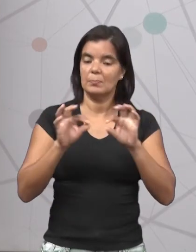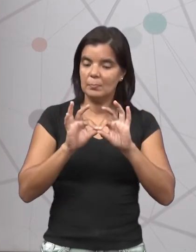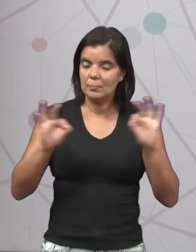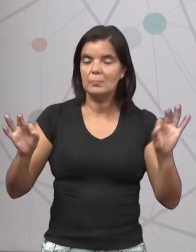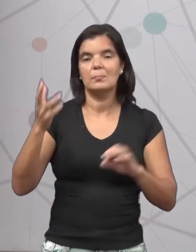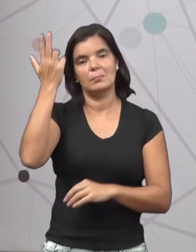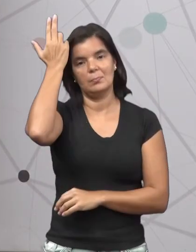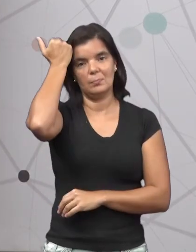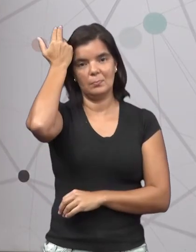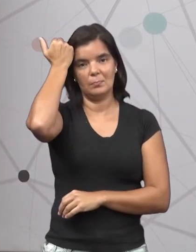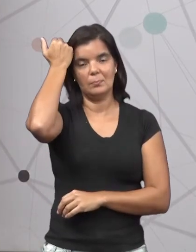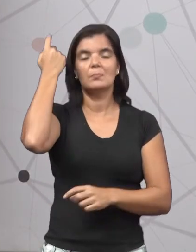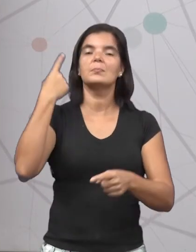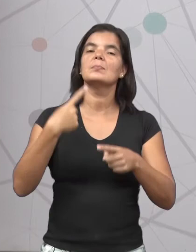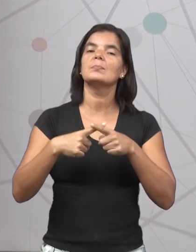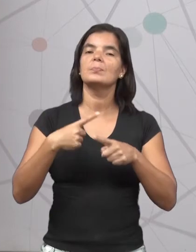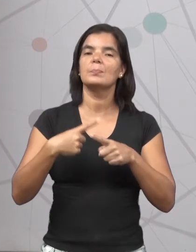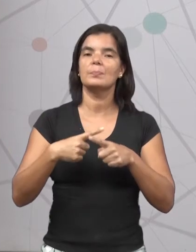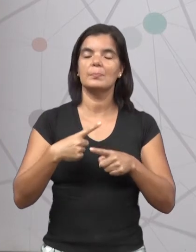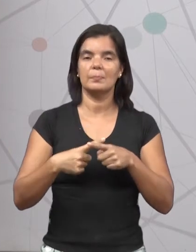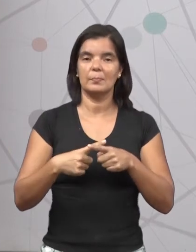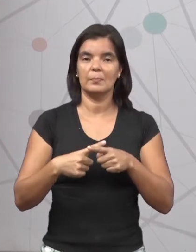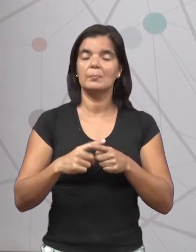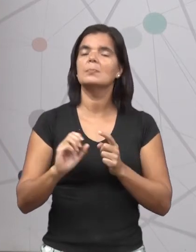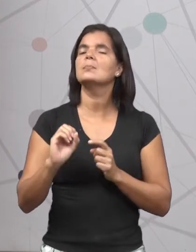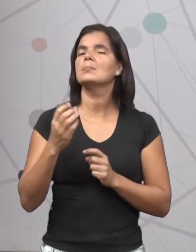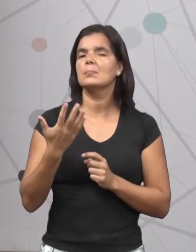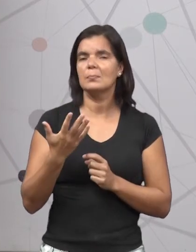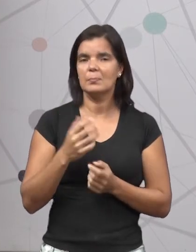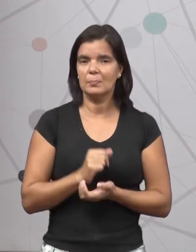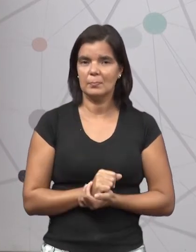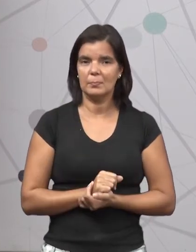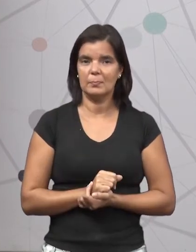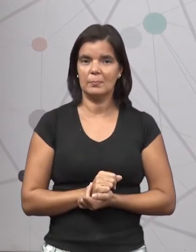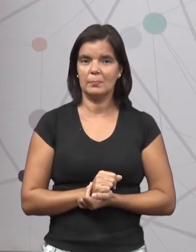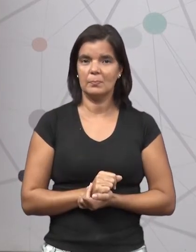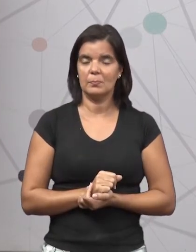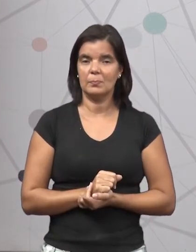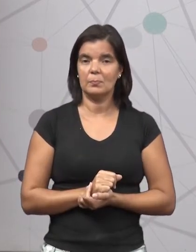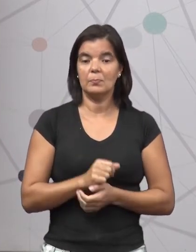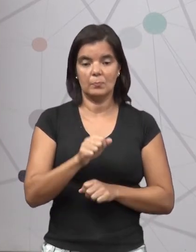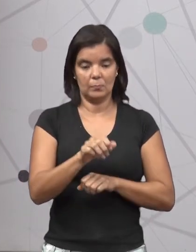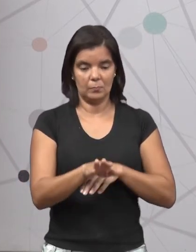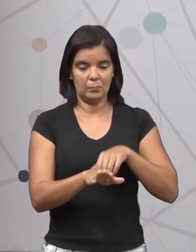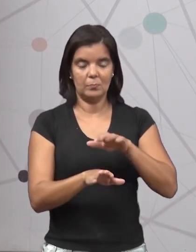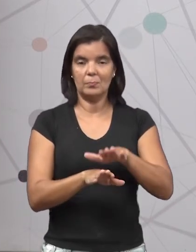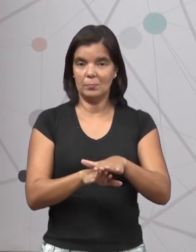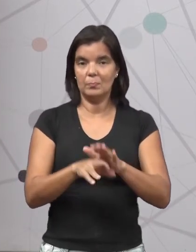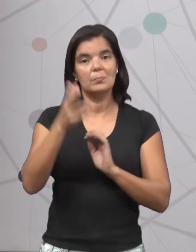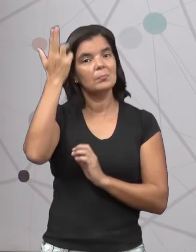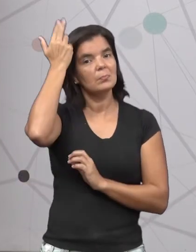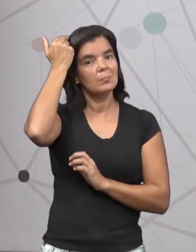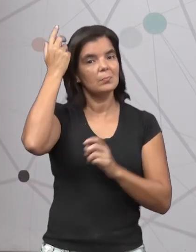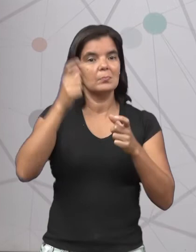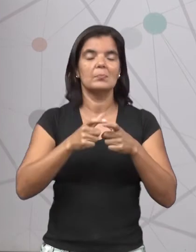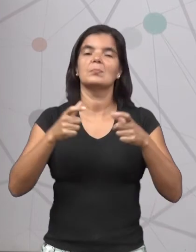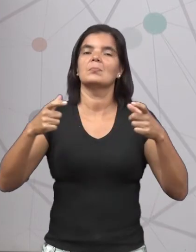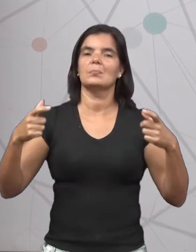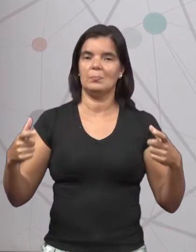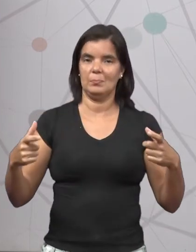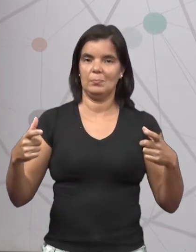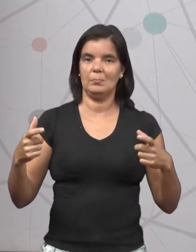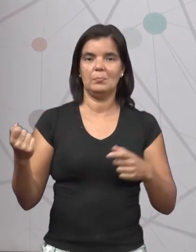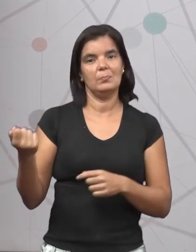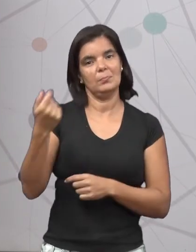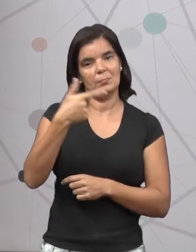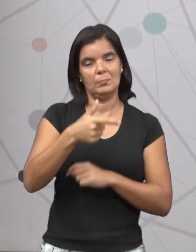da lebre. Por que isso acontece? Porque o passo da lebre era maior